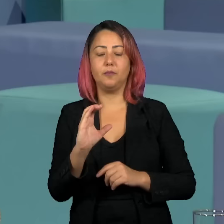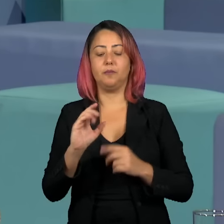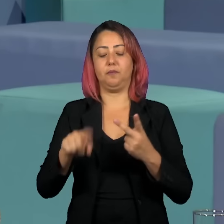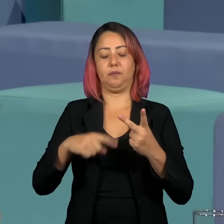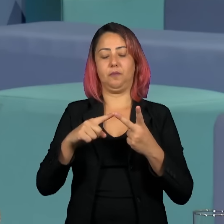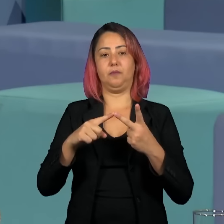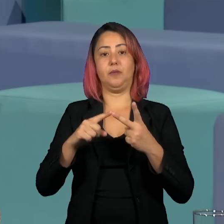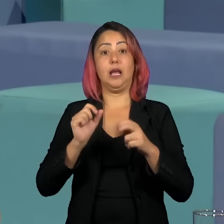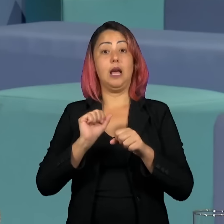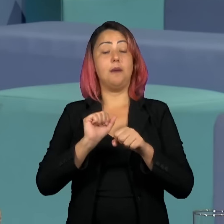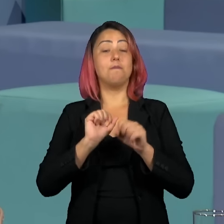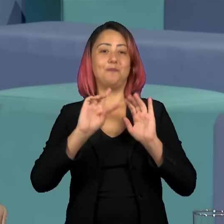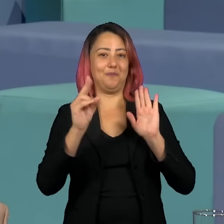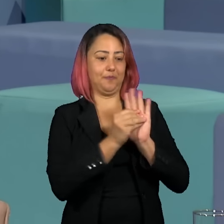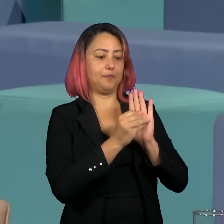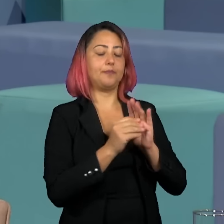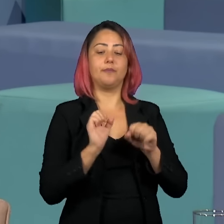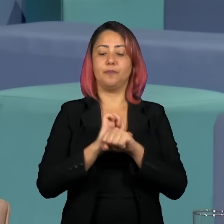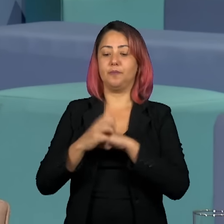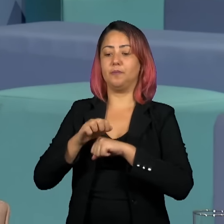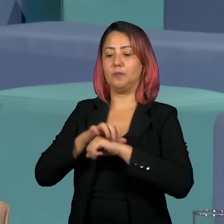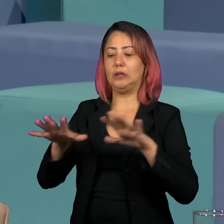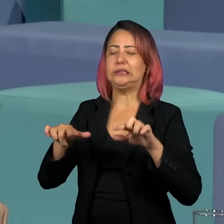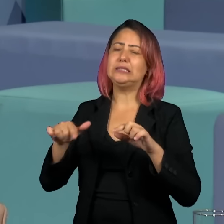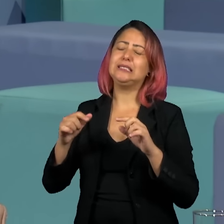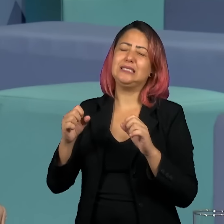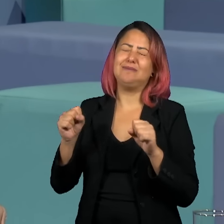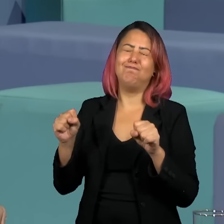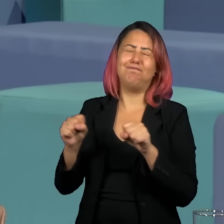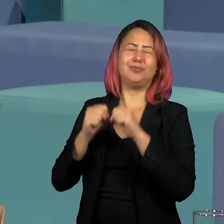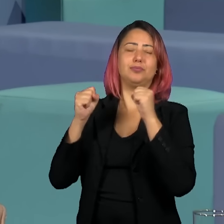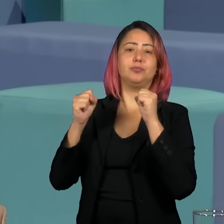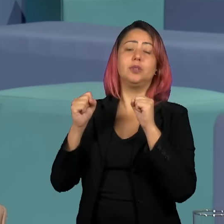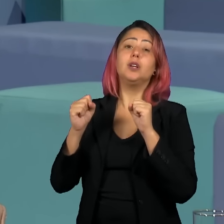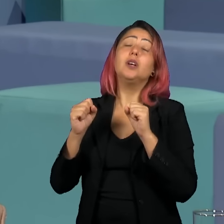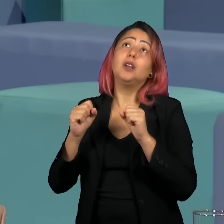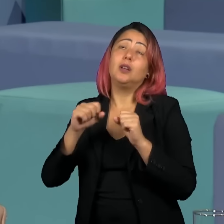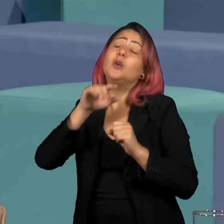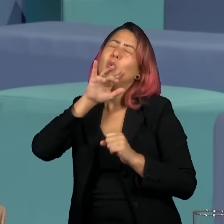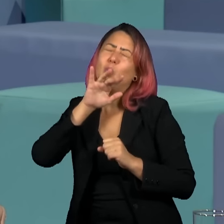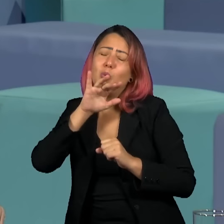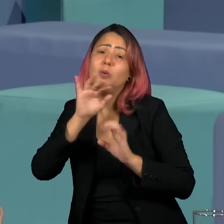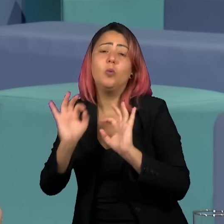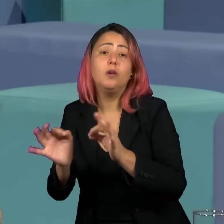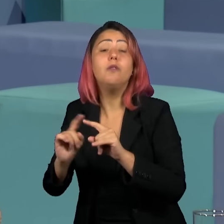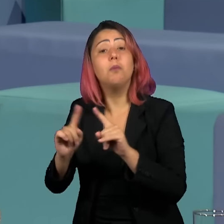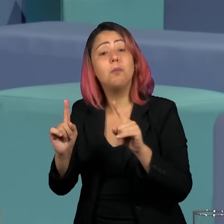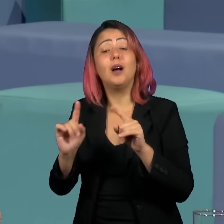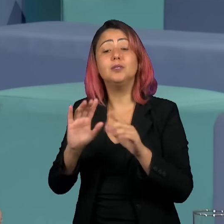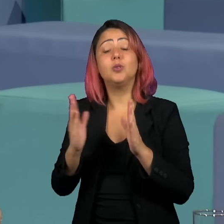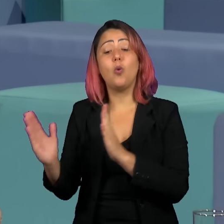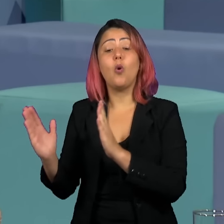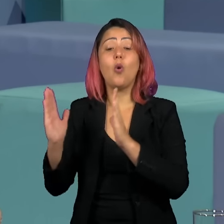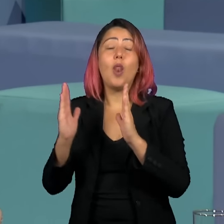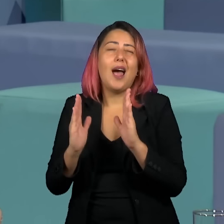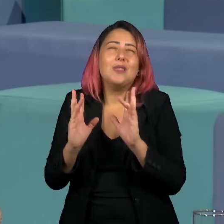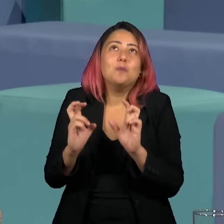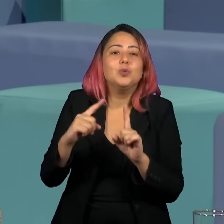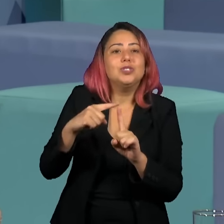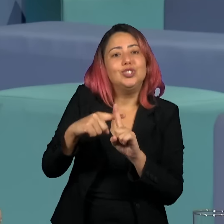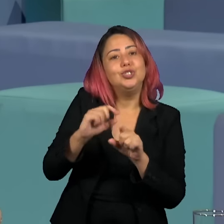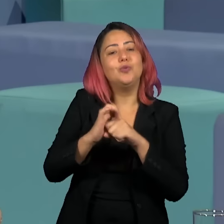né a pandemia Lógico que foi trágica mas ela teve algum ponto positivo o ponto Positivo foi obrigar as pessoas a conhecer isso obrigar as pessoas a